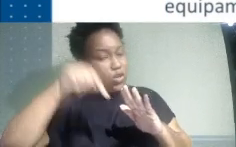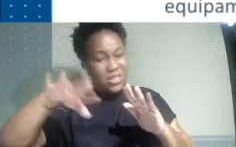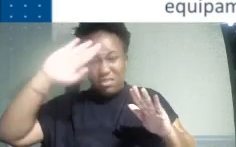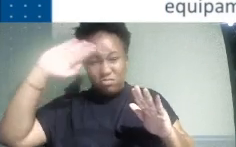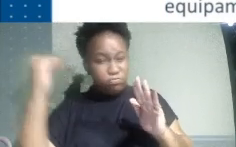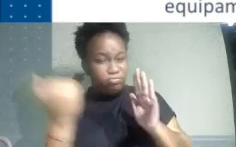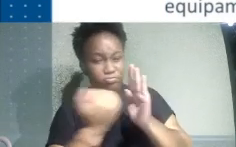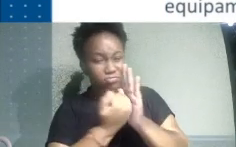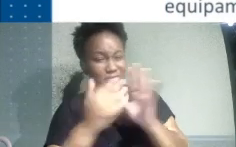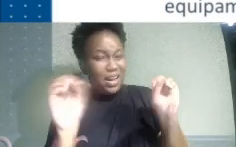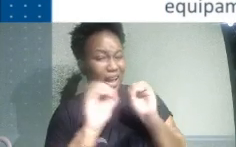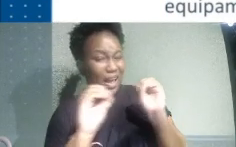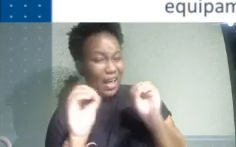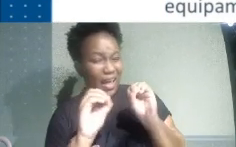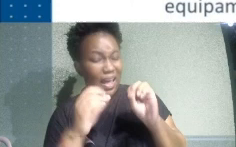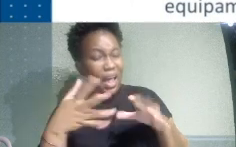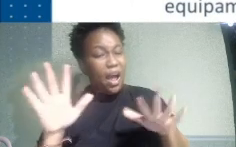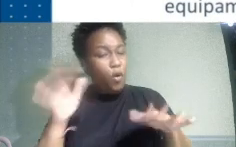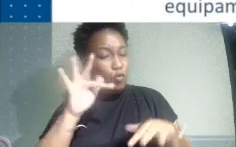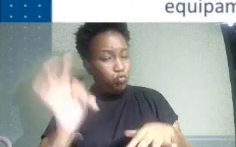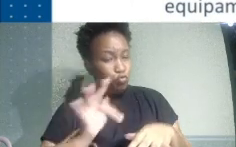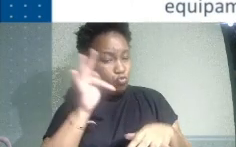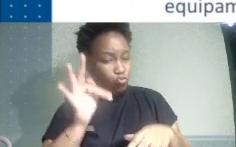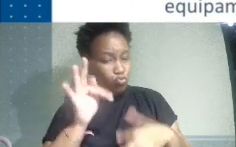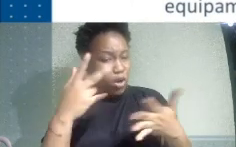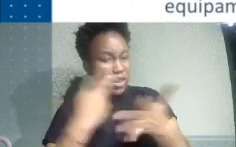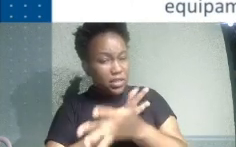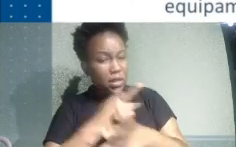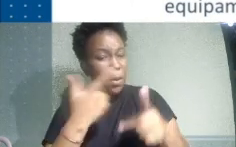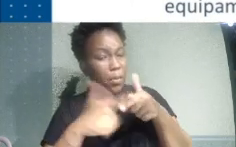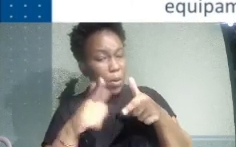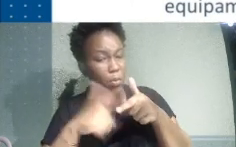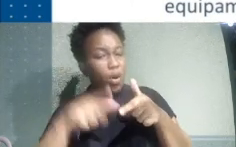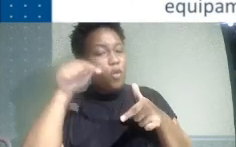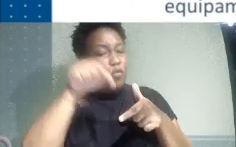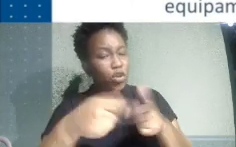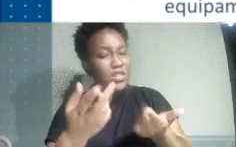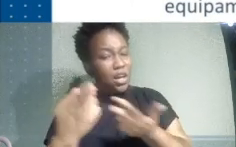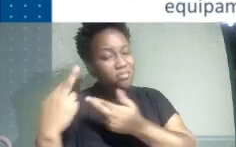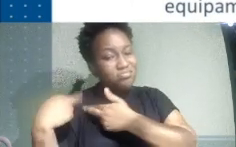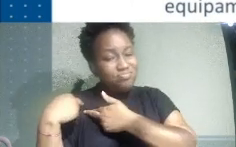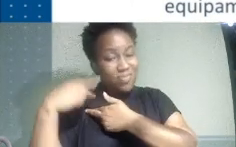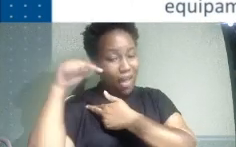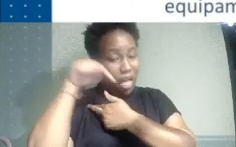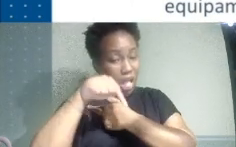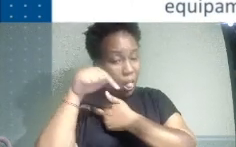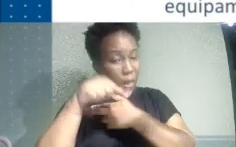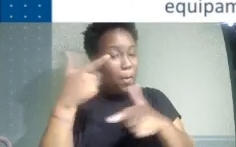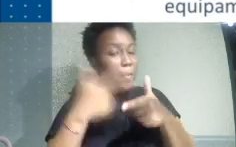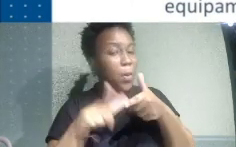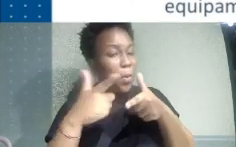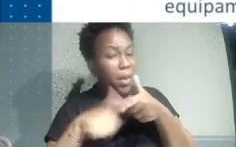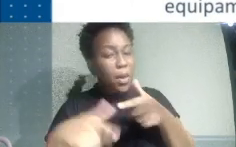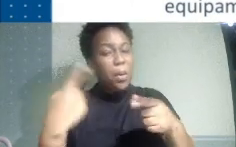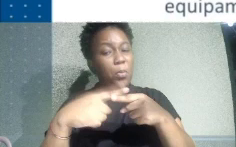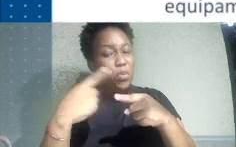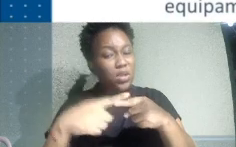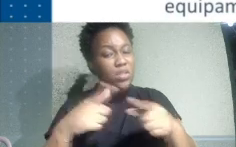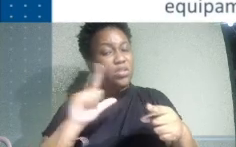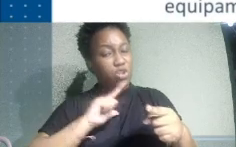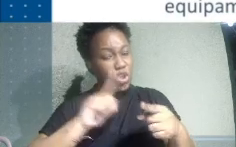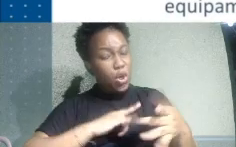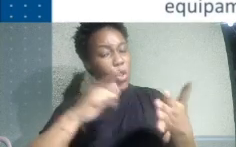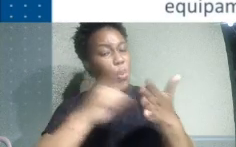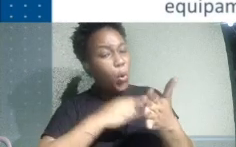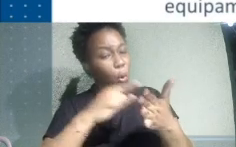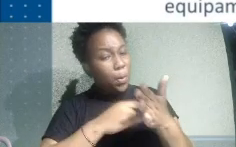dos parâmetros. Se amanhã ou depois der um problema, você é responsabilizado por esse problema, porque você tinha um documento orientando